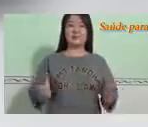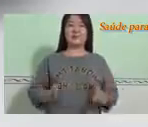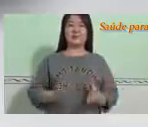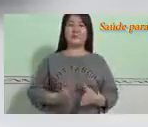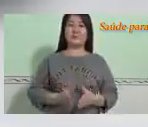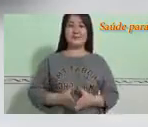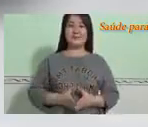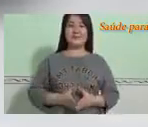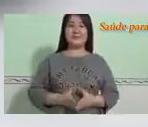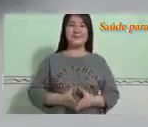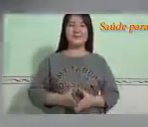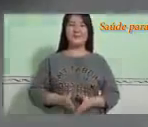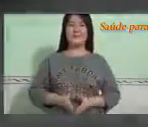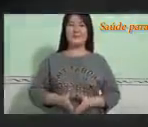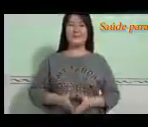organismo.